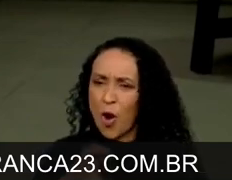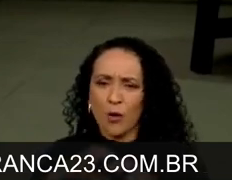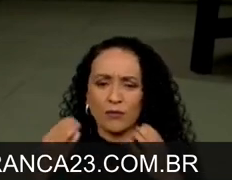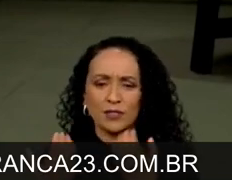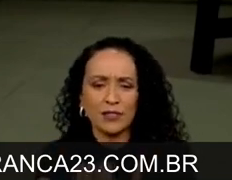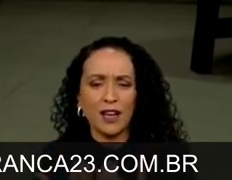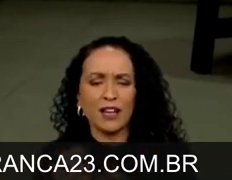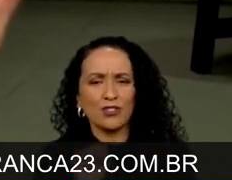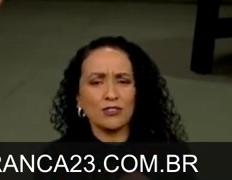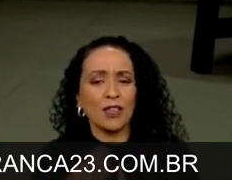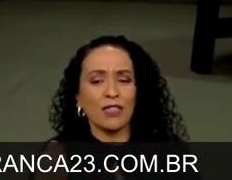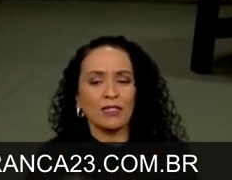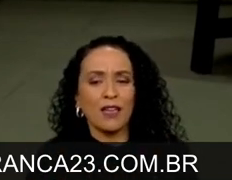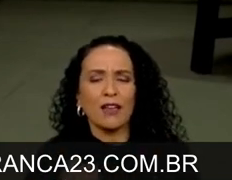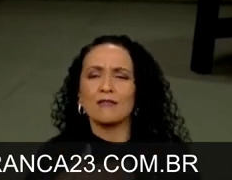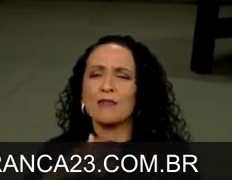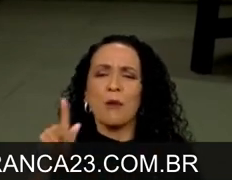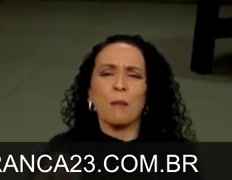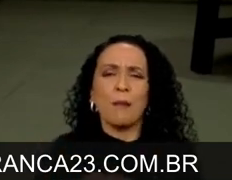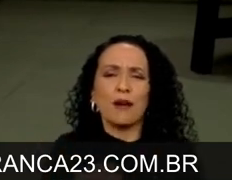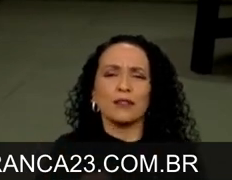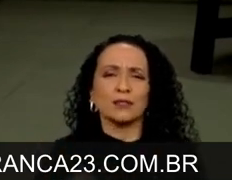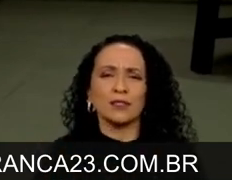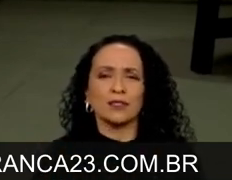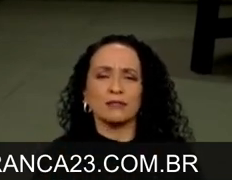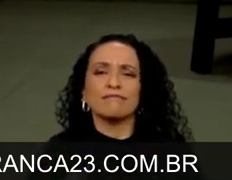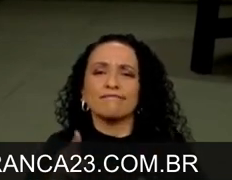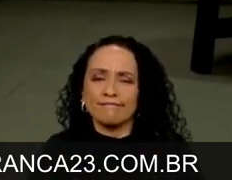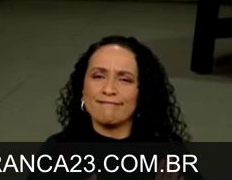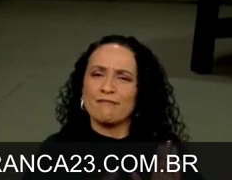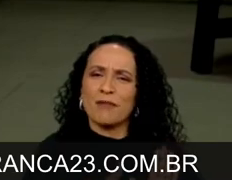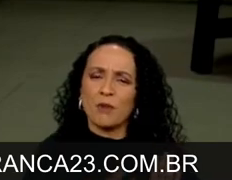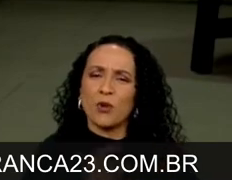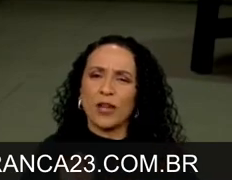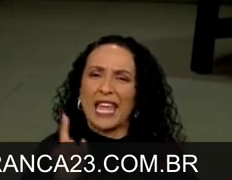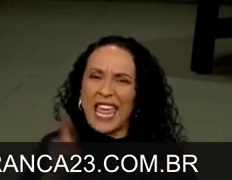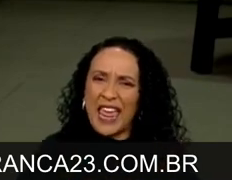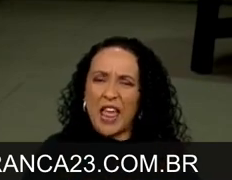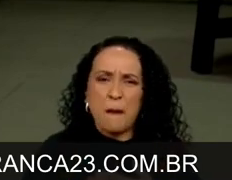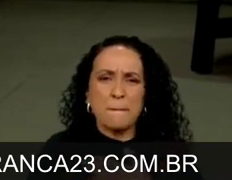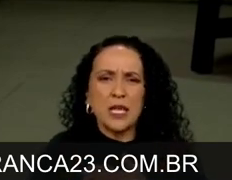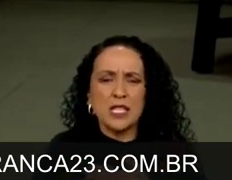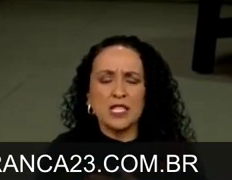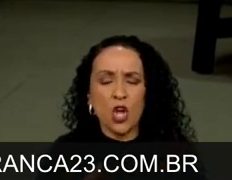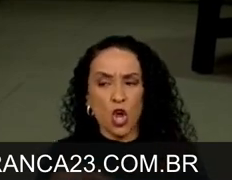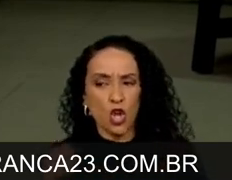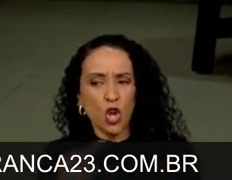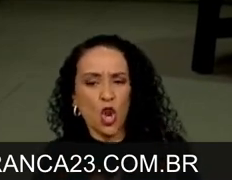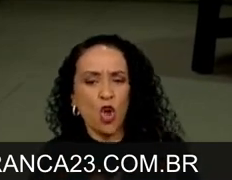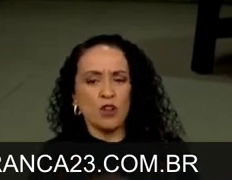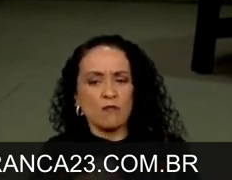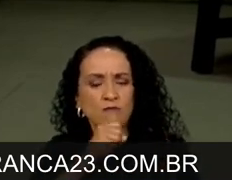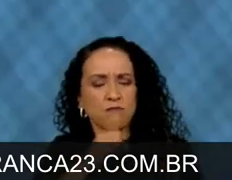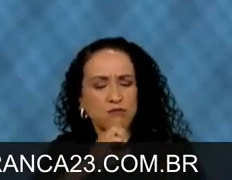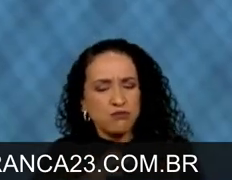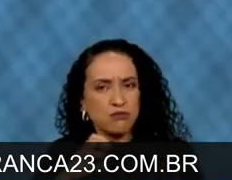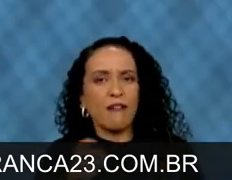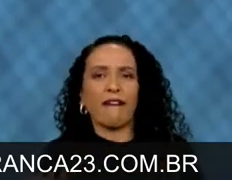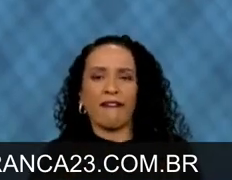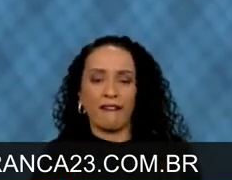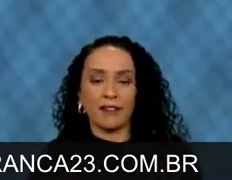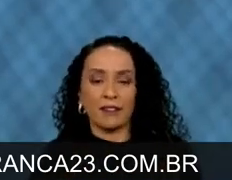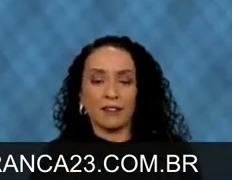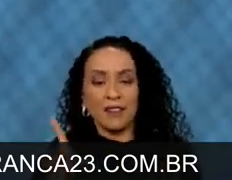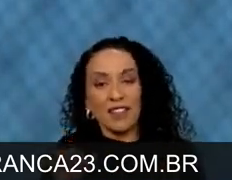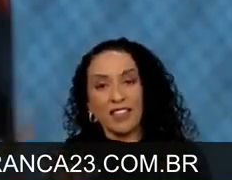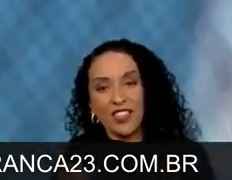comunidade, para minha sociedade, para o meu país? Esse propósito, essa missão, é o que nós idosos queremos. Dona